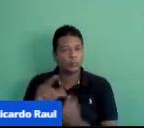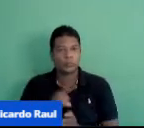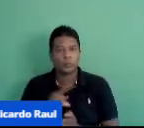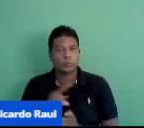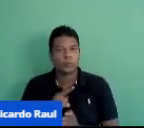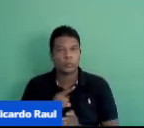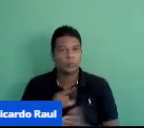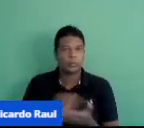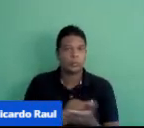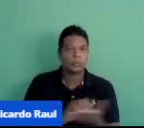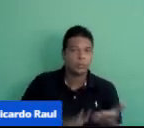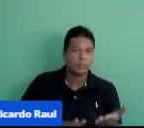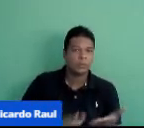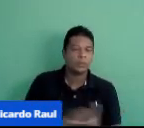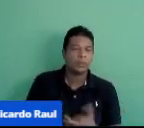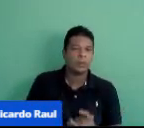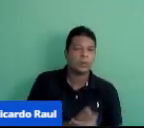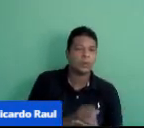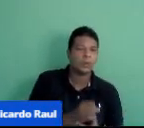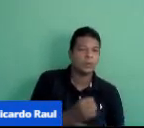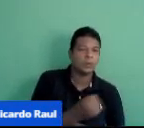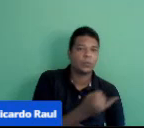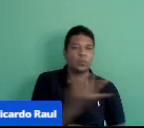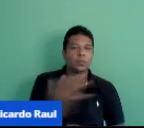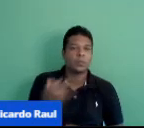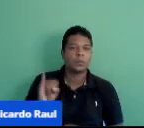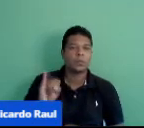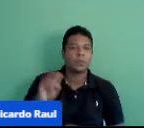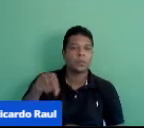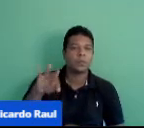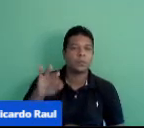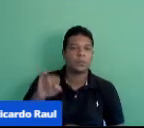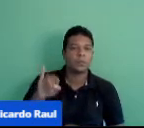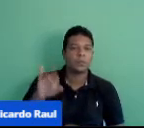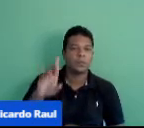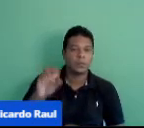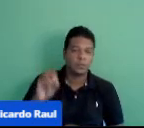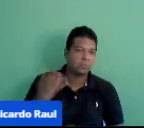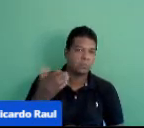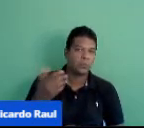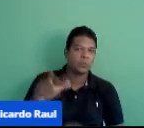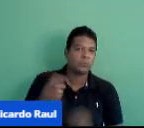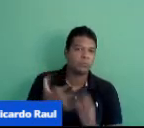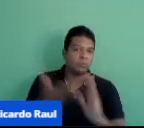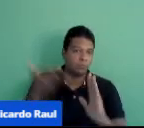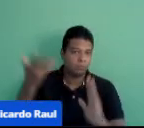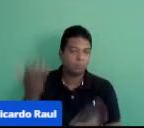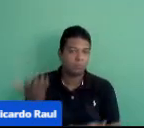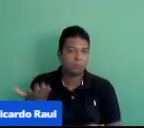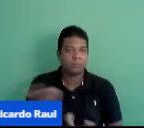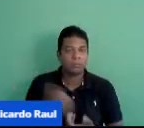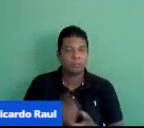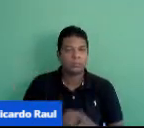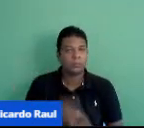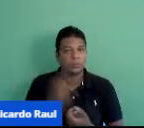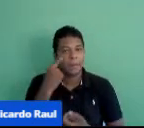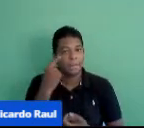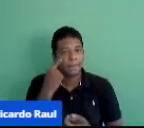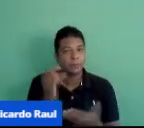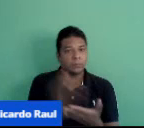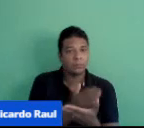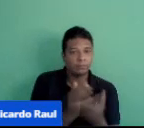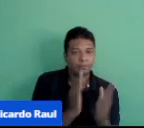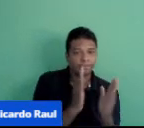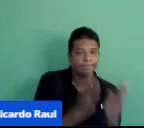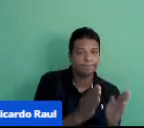dessa maneira, né? Assim, números inteiros. Então, você tem algumas habilidades. E aí, a construção desses cadernos, a gente pensou um pouco nessa questão de sequências, né? Então,